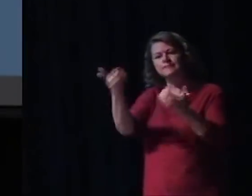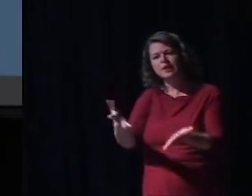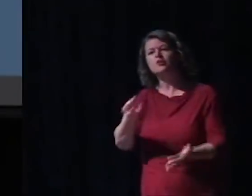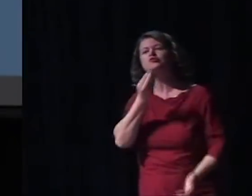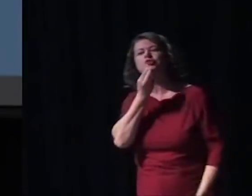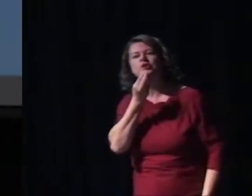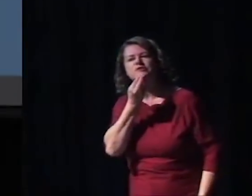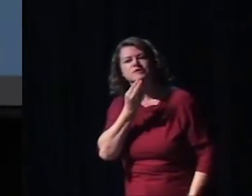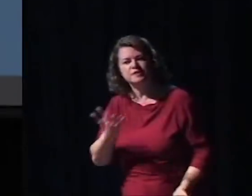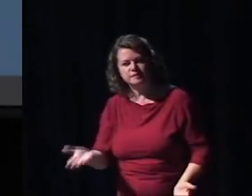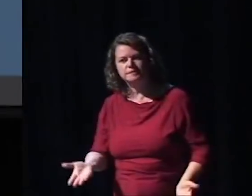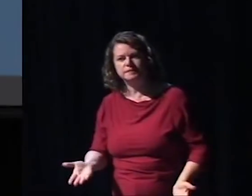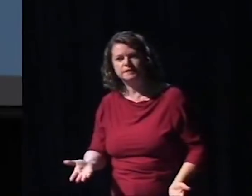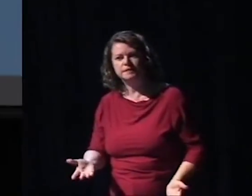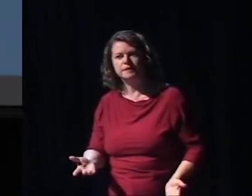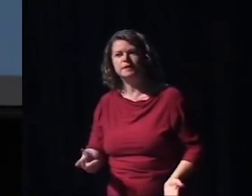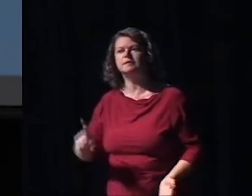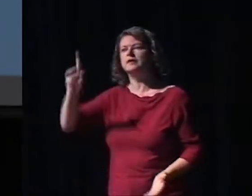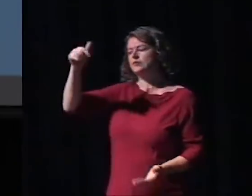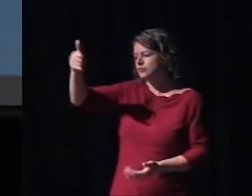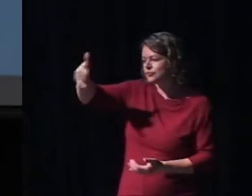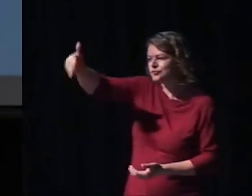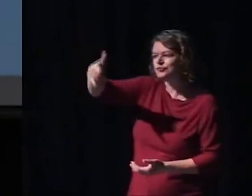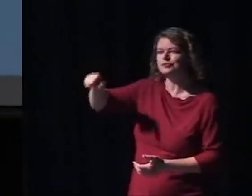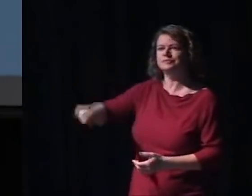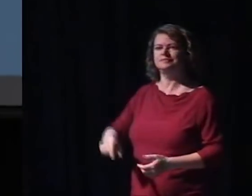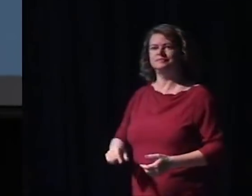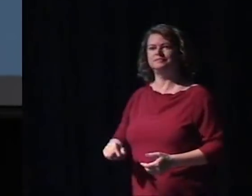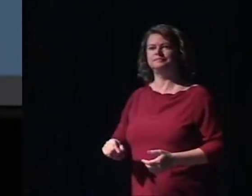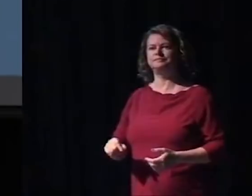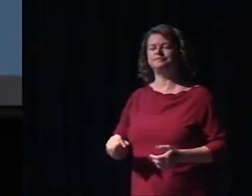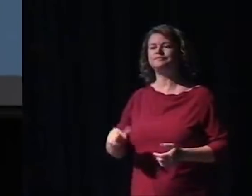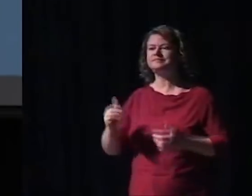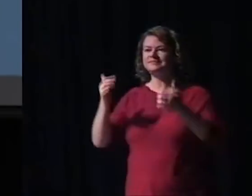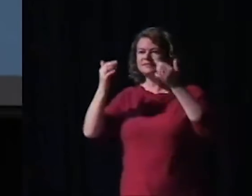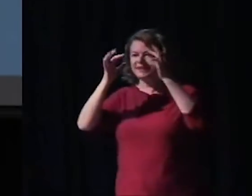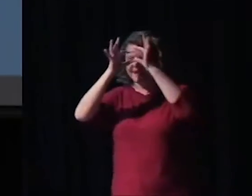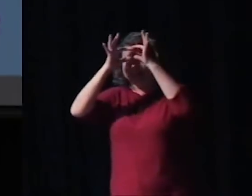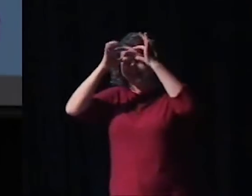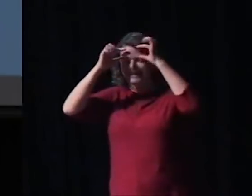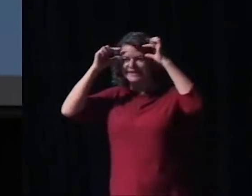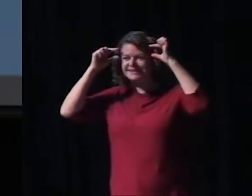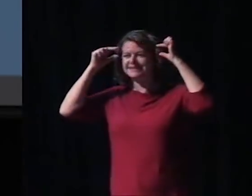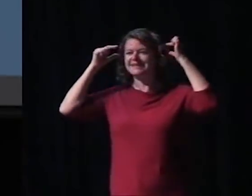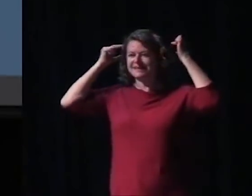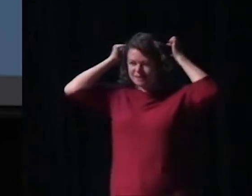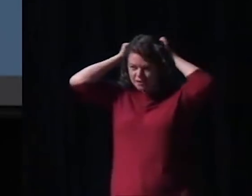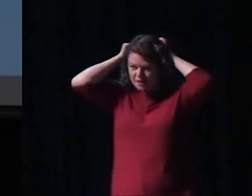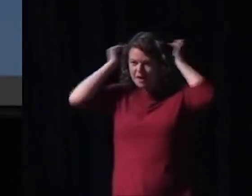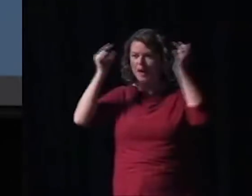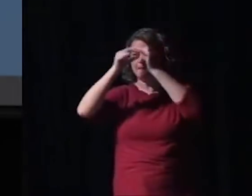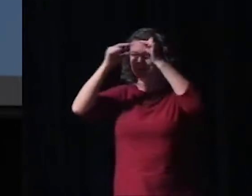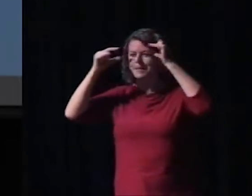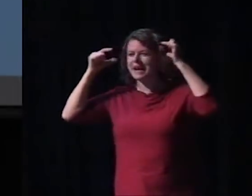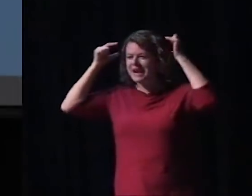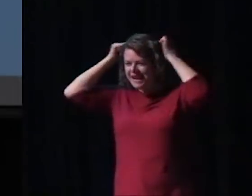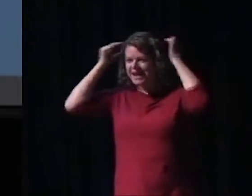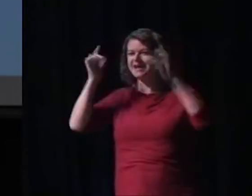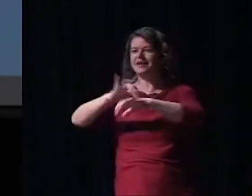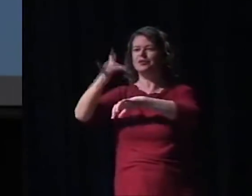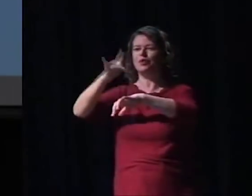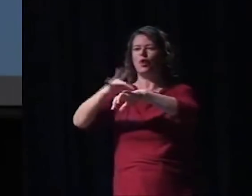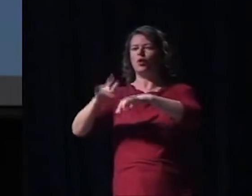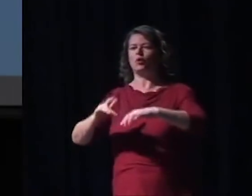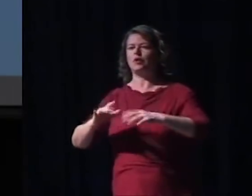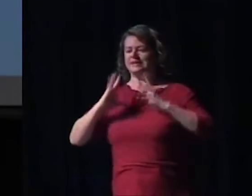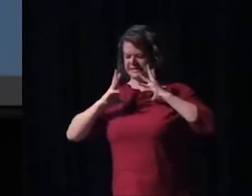no turbante da testa dele uma placa de ouro chamada Santidade ao Senhor. O nosso Deus